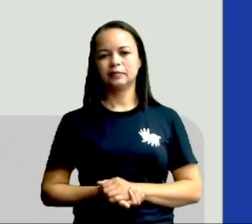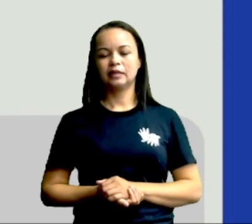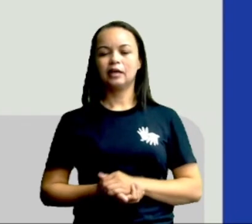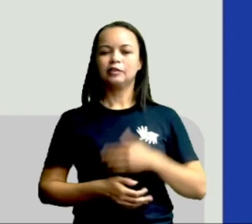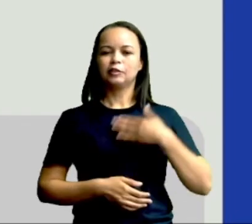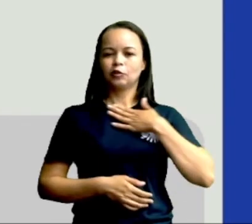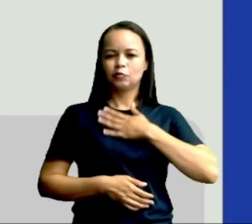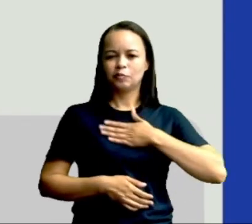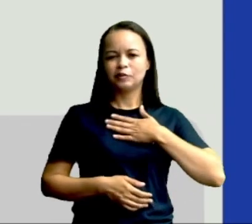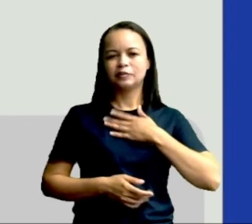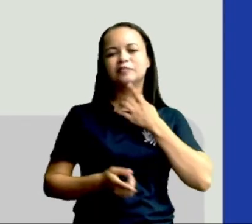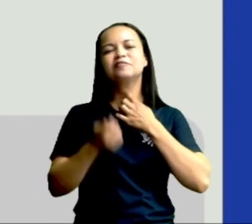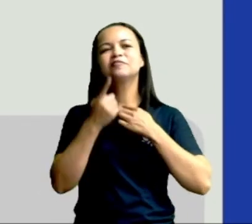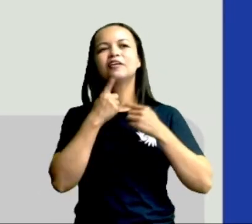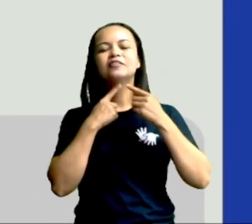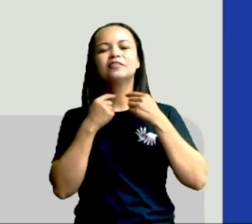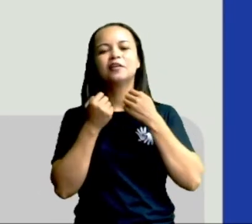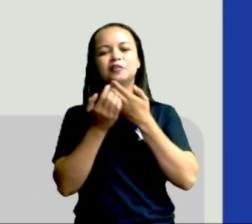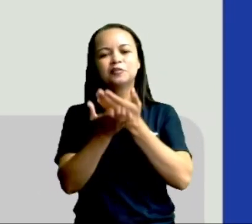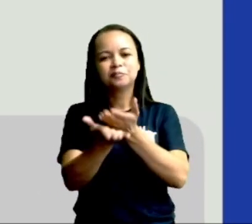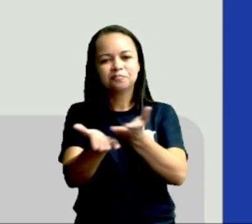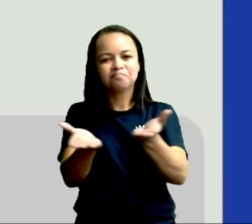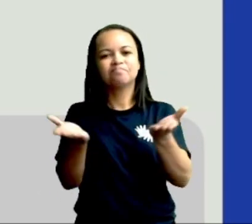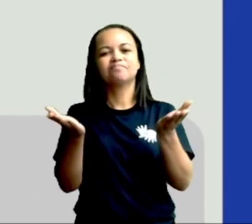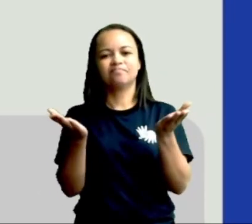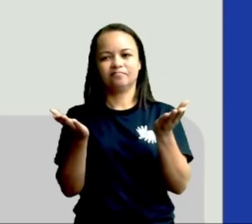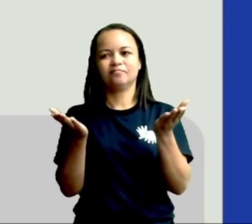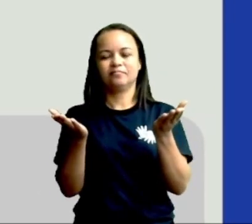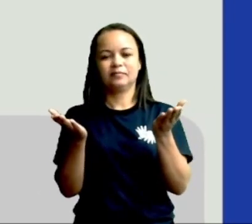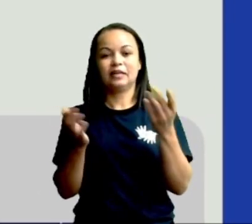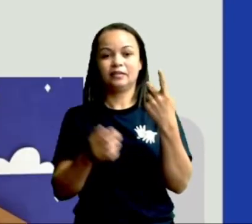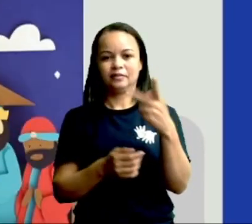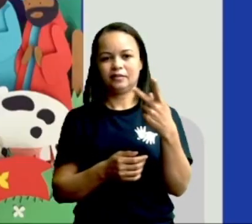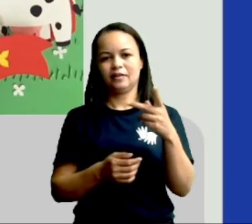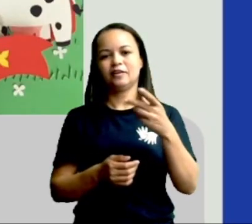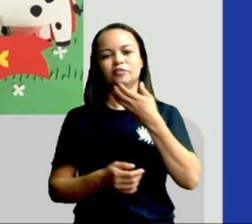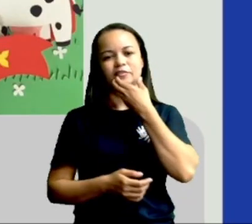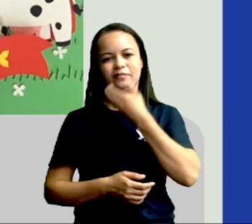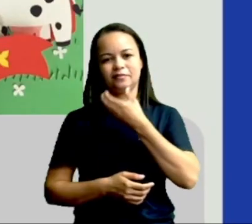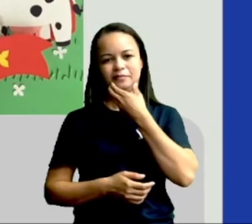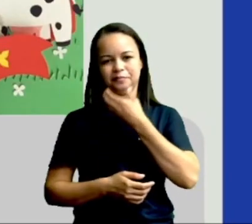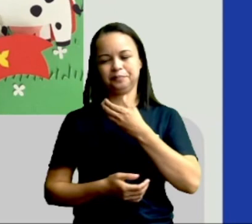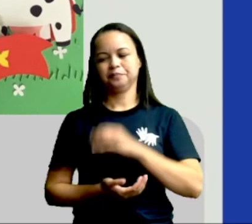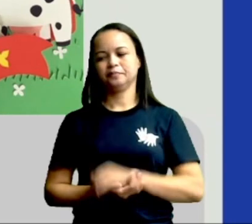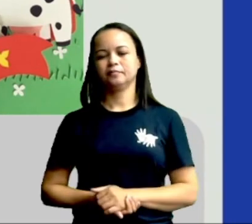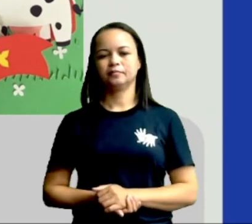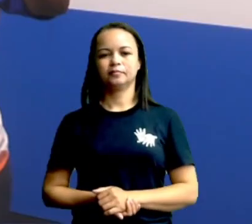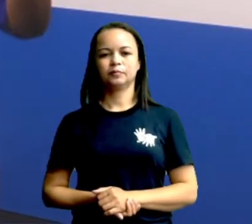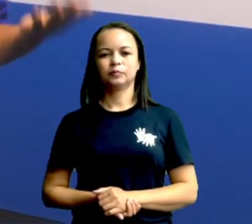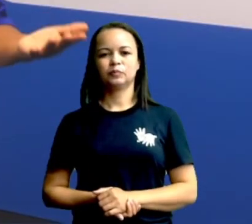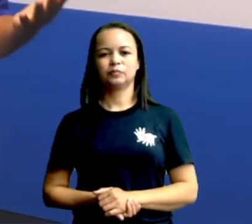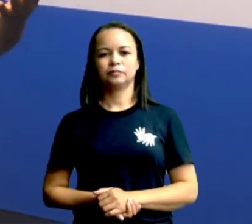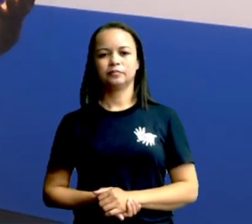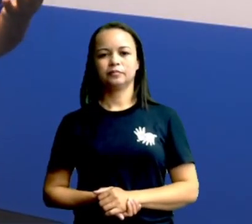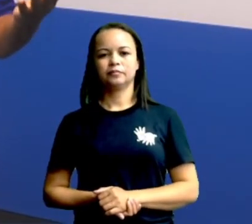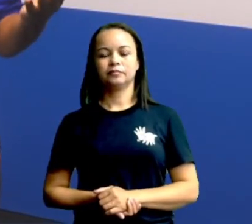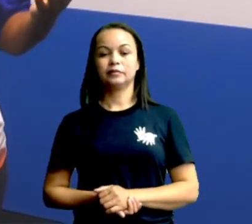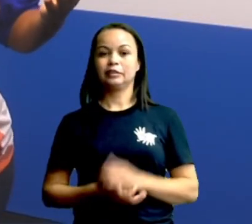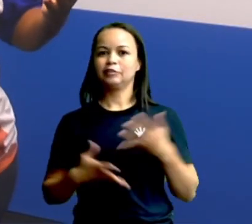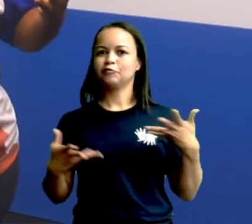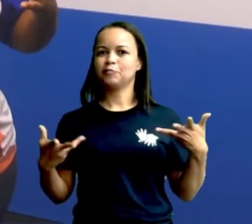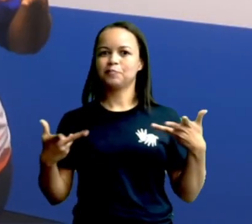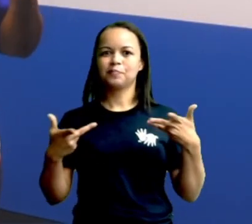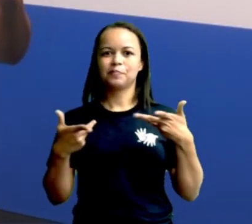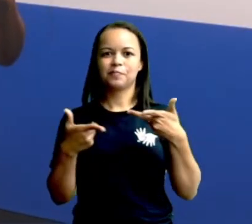os meus sinceros desejos para você neste Natal. Gente, foi